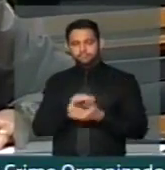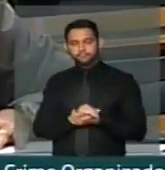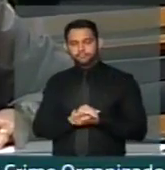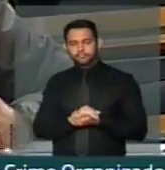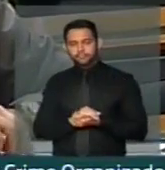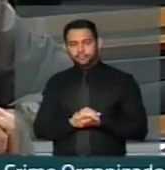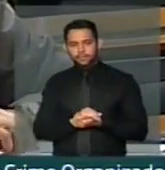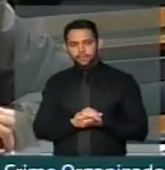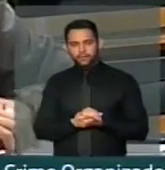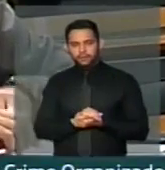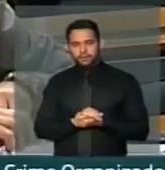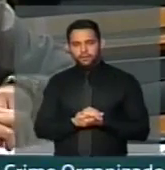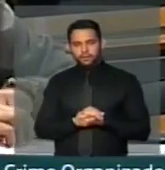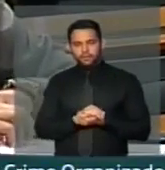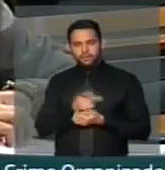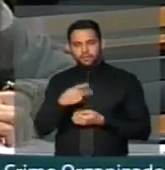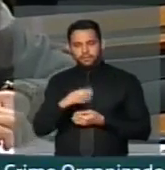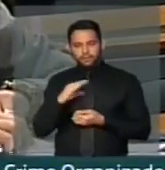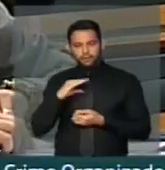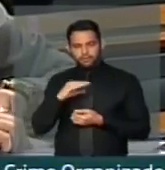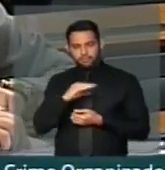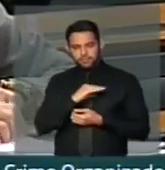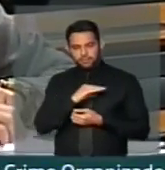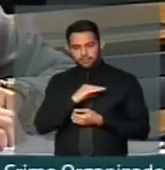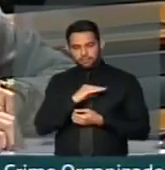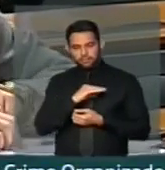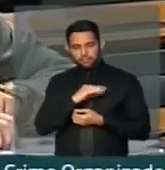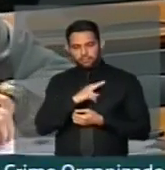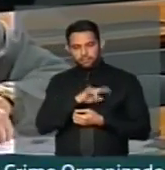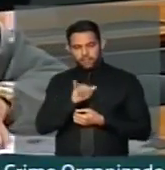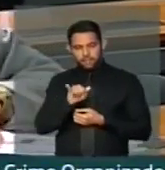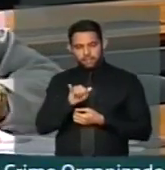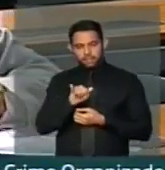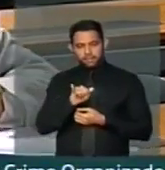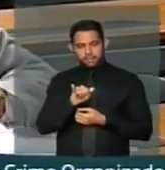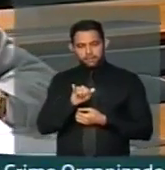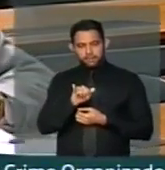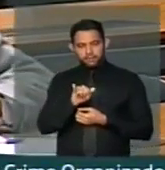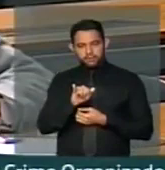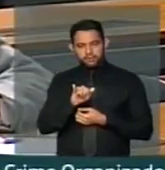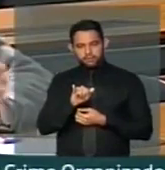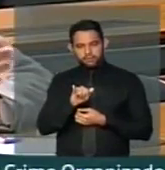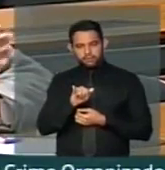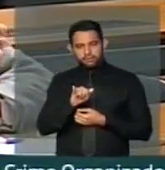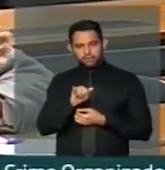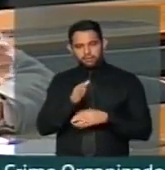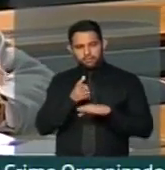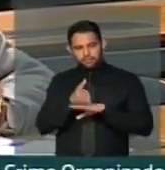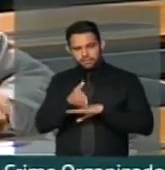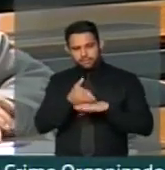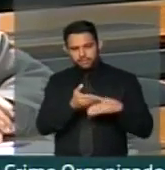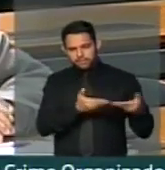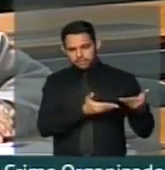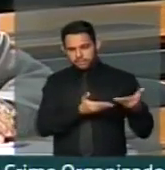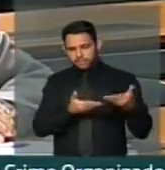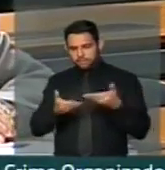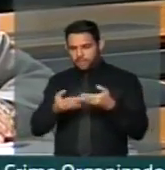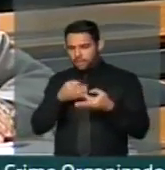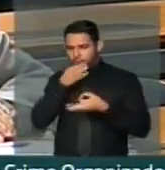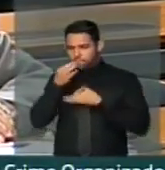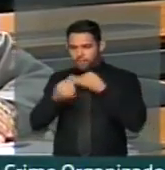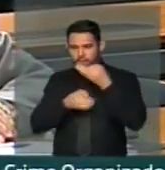informações Essa subcomissão com certeza vai está bem acessível a receber as